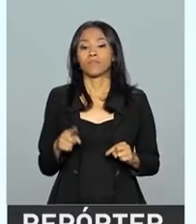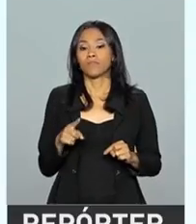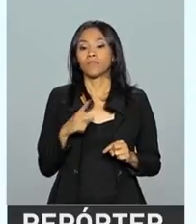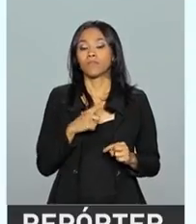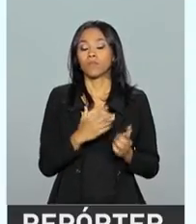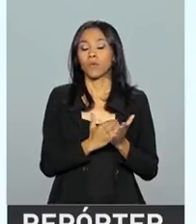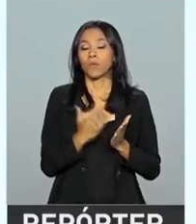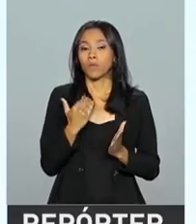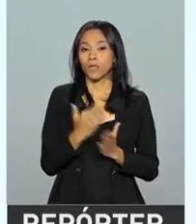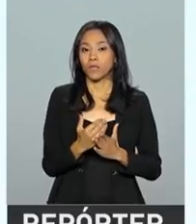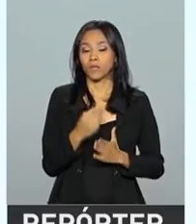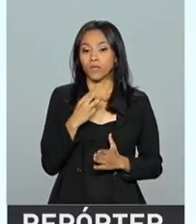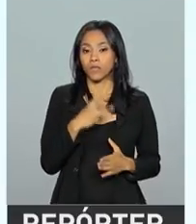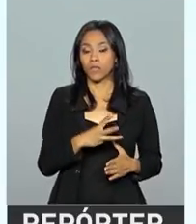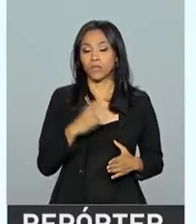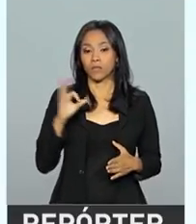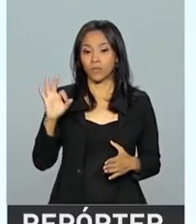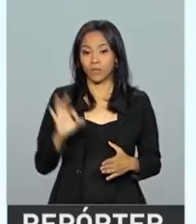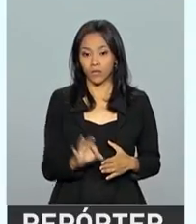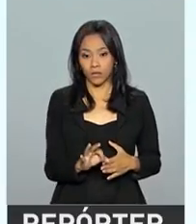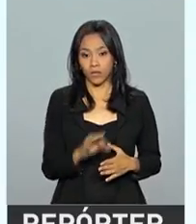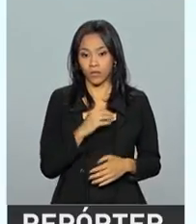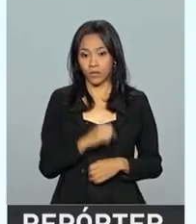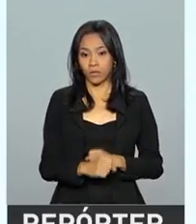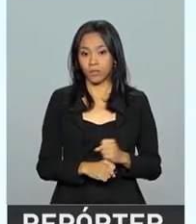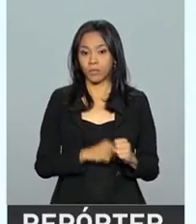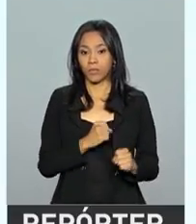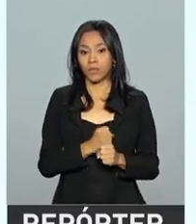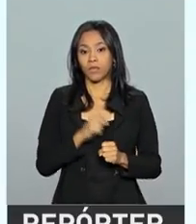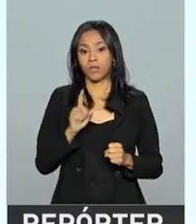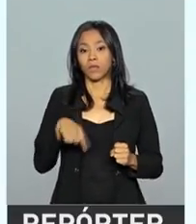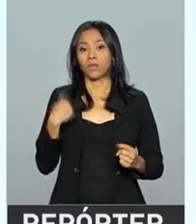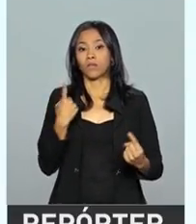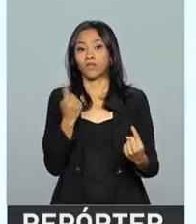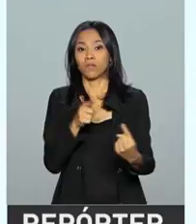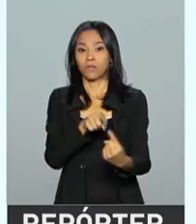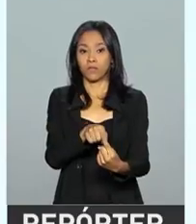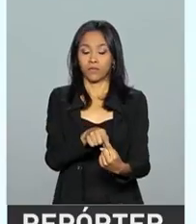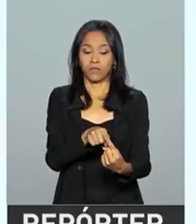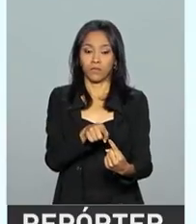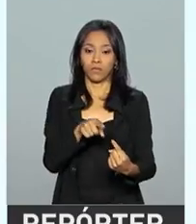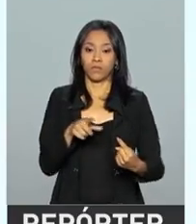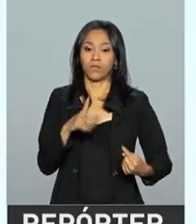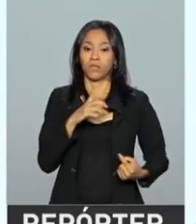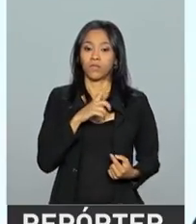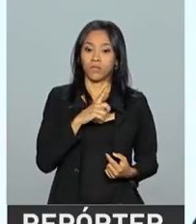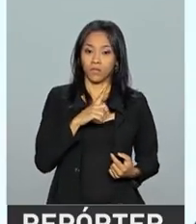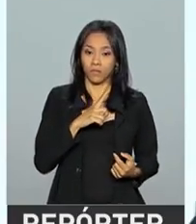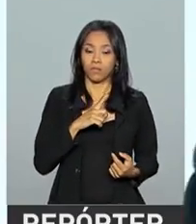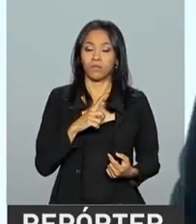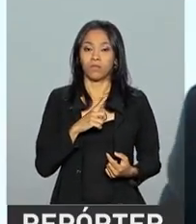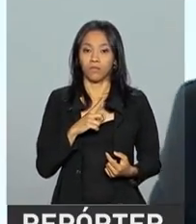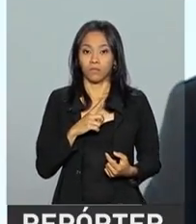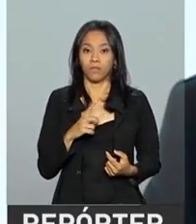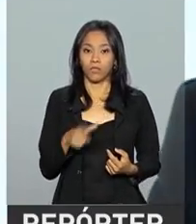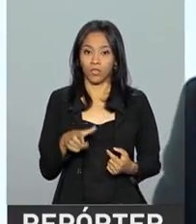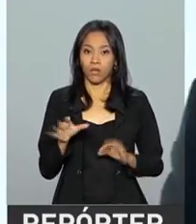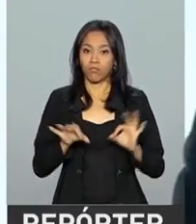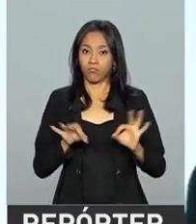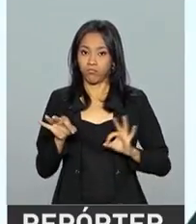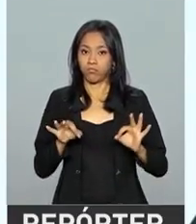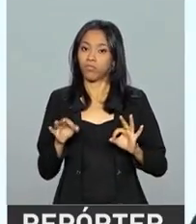3% para o ano é a nossa previsão já existe instituições inclusive um prazo maior do que essa